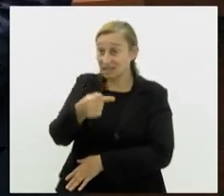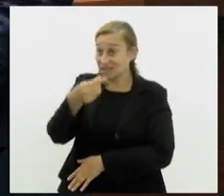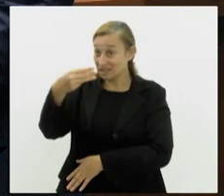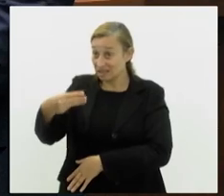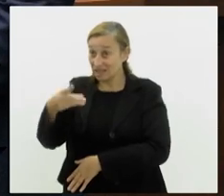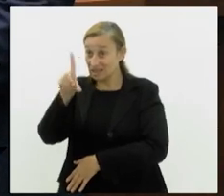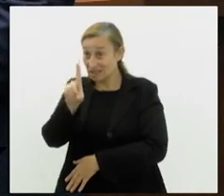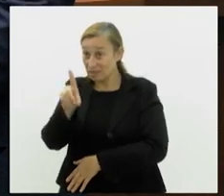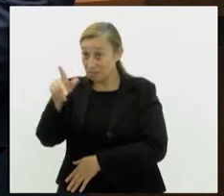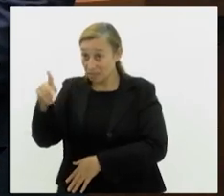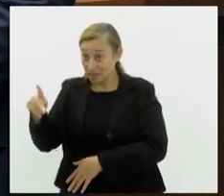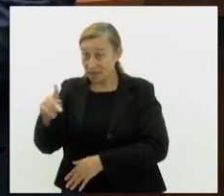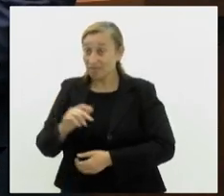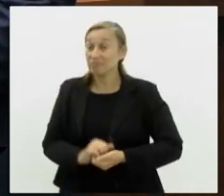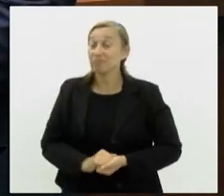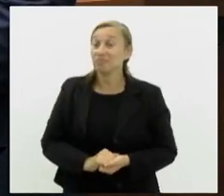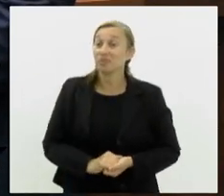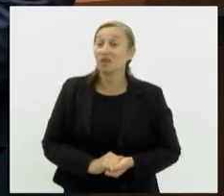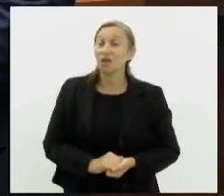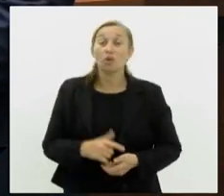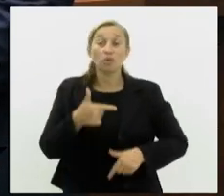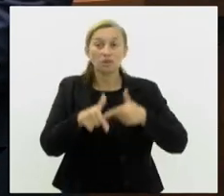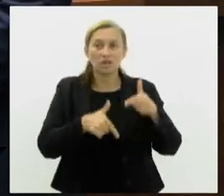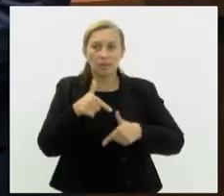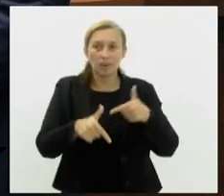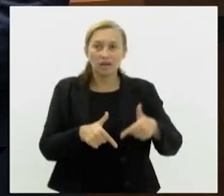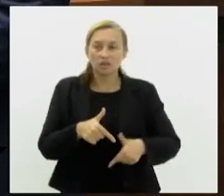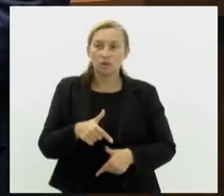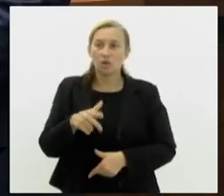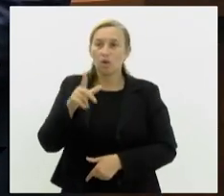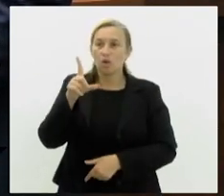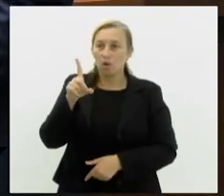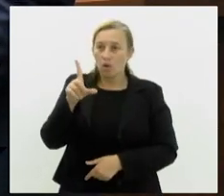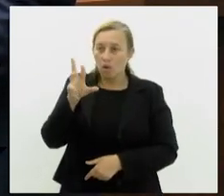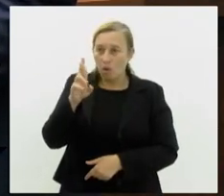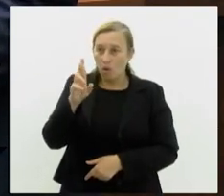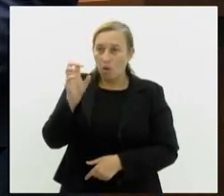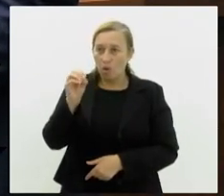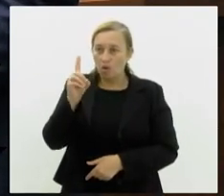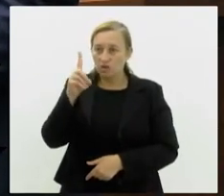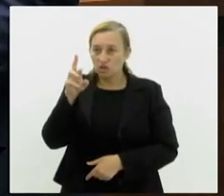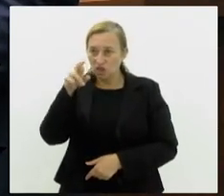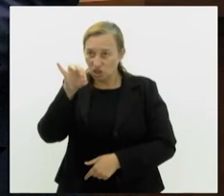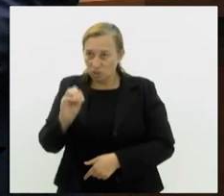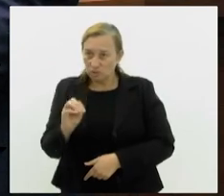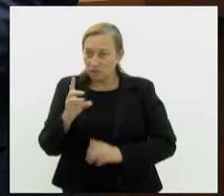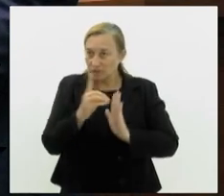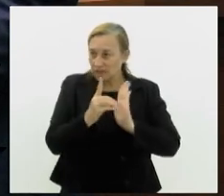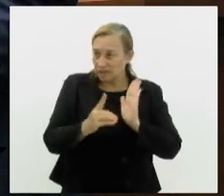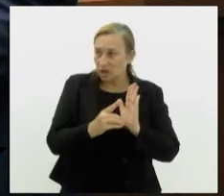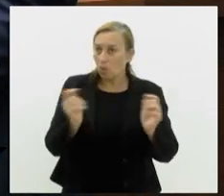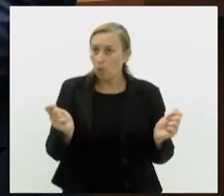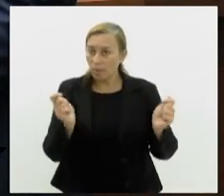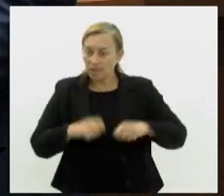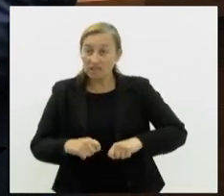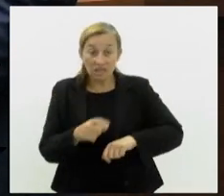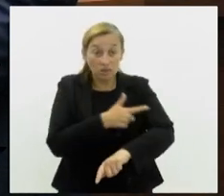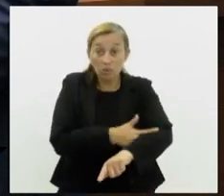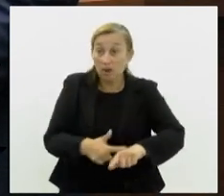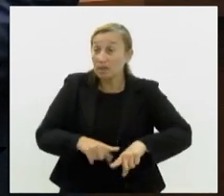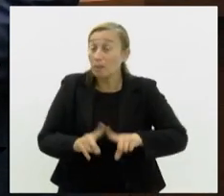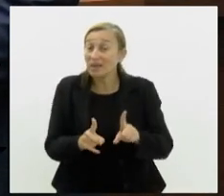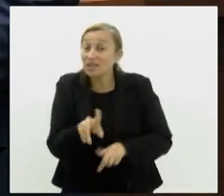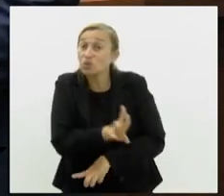o trabalho do senhor Rodrigo do Detran, competente, educado, responsável pela operação, mas que infelizmente está